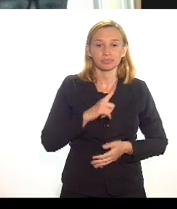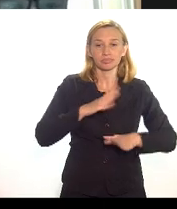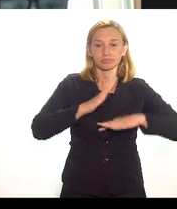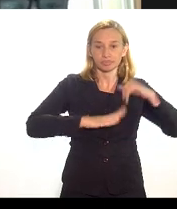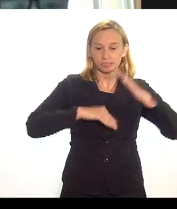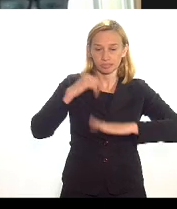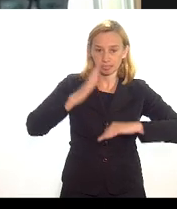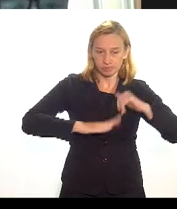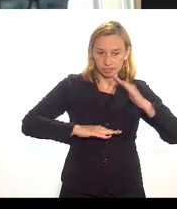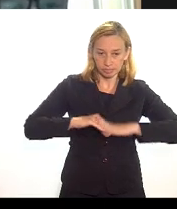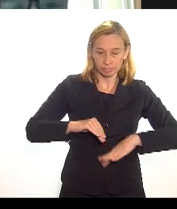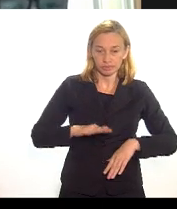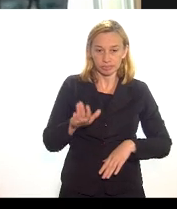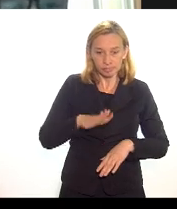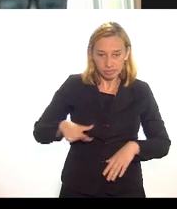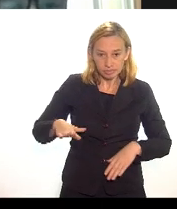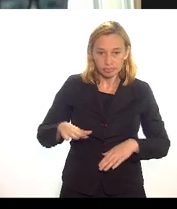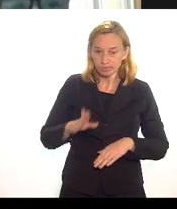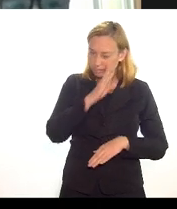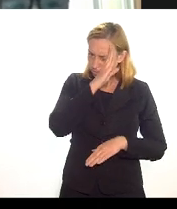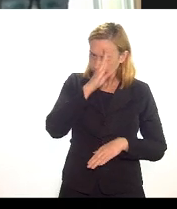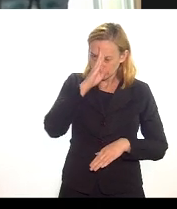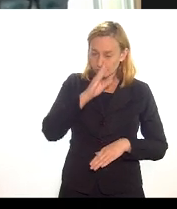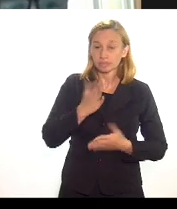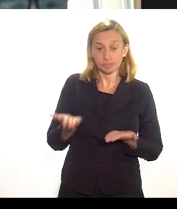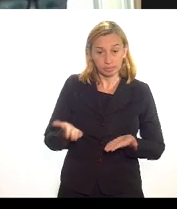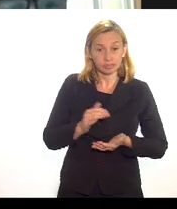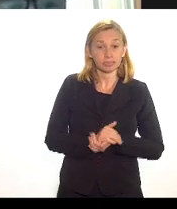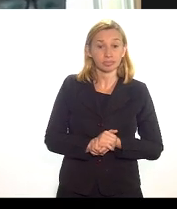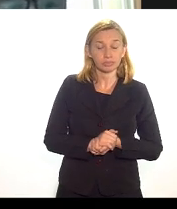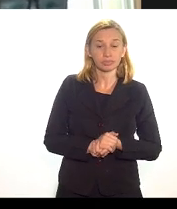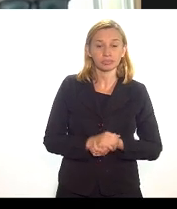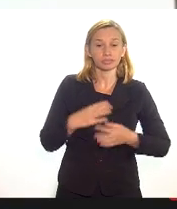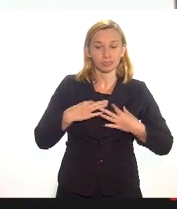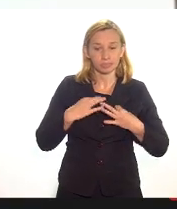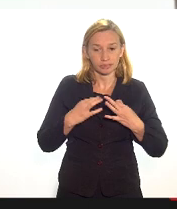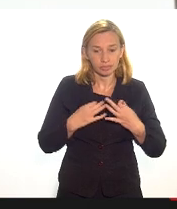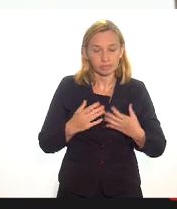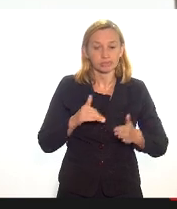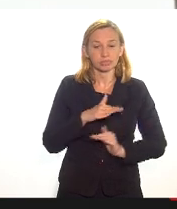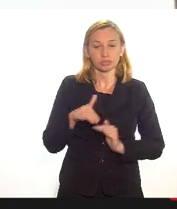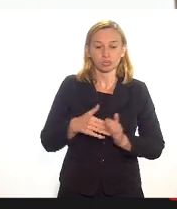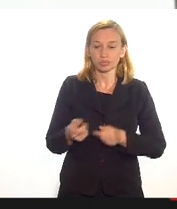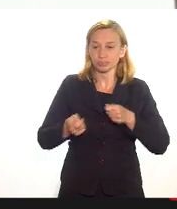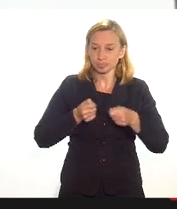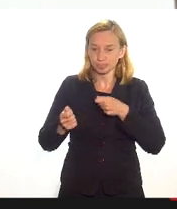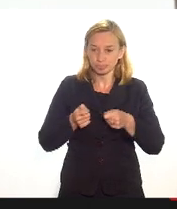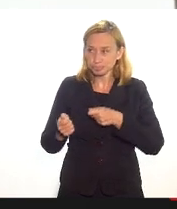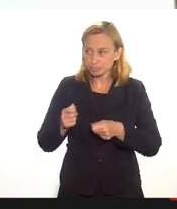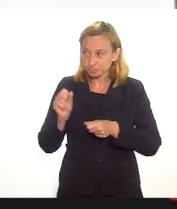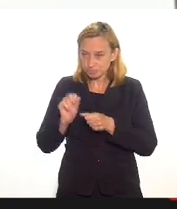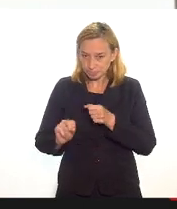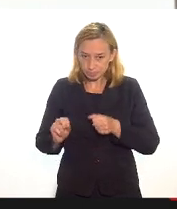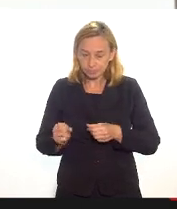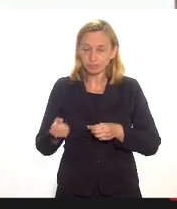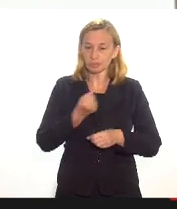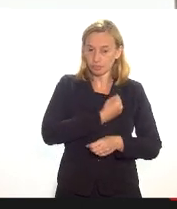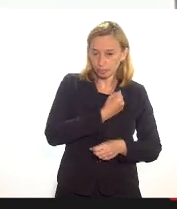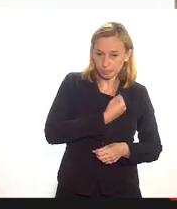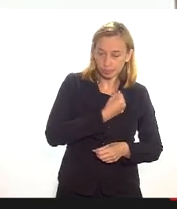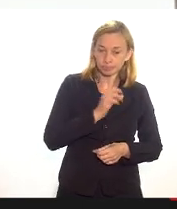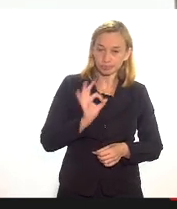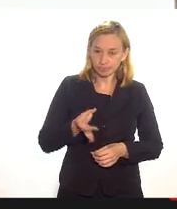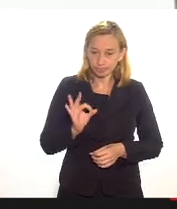do ramo, do nível da academia, etc., porque ele expõe para a gente todos os controles que são feitos, os valores que vêm